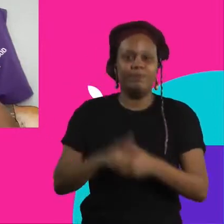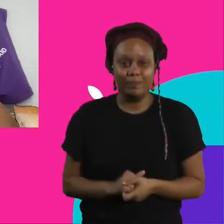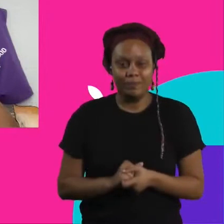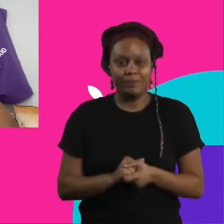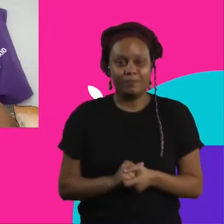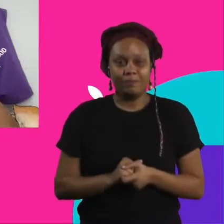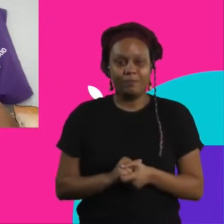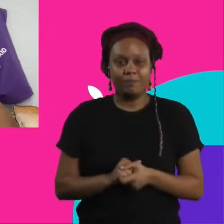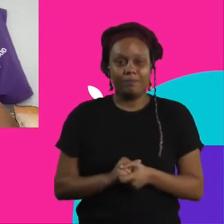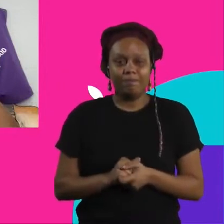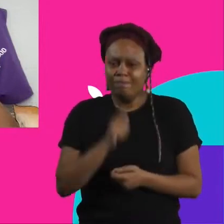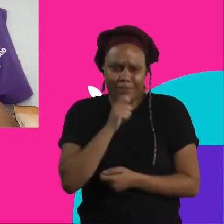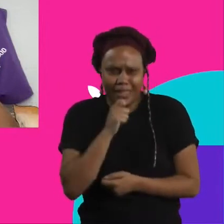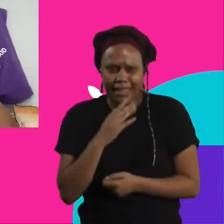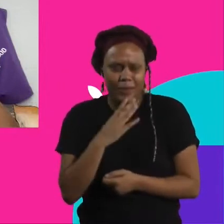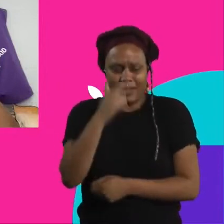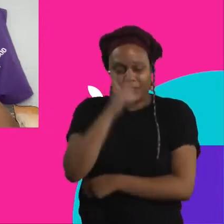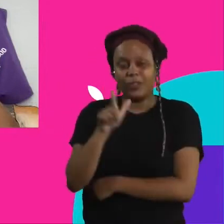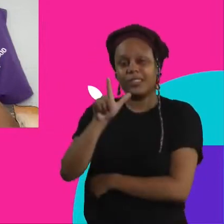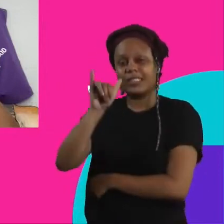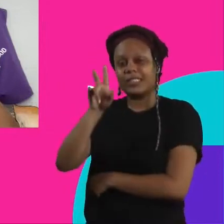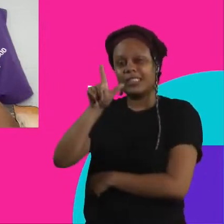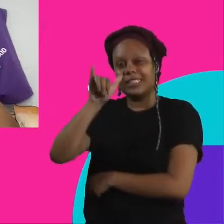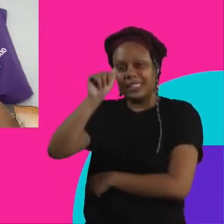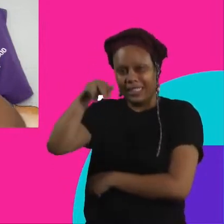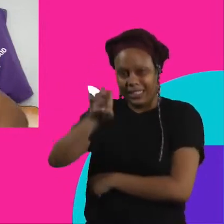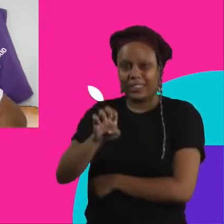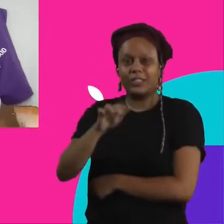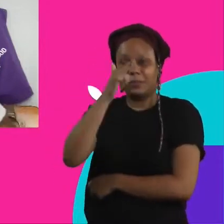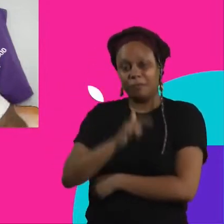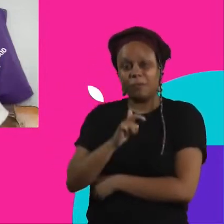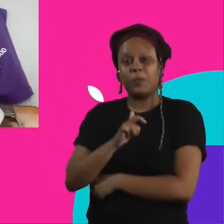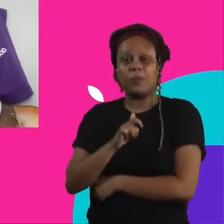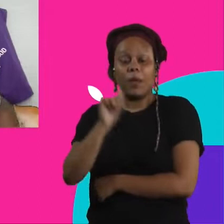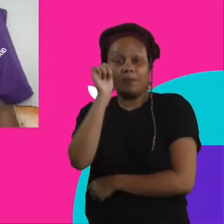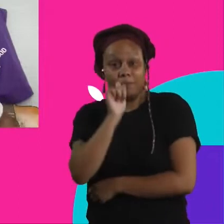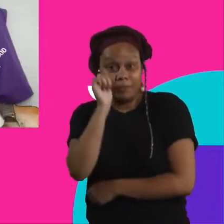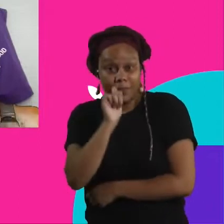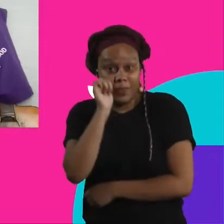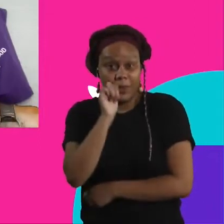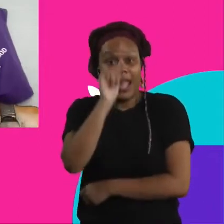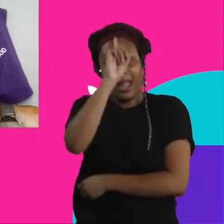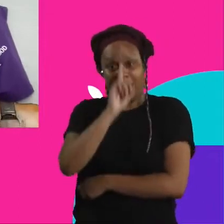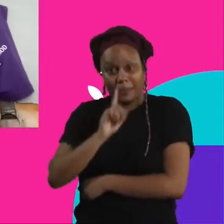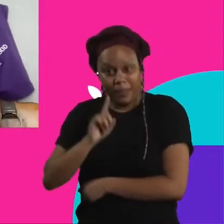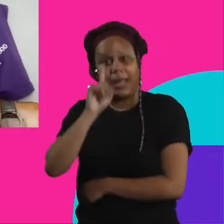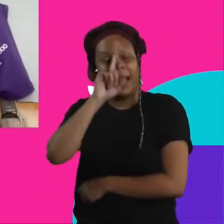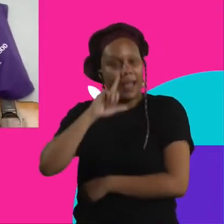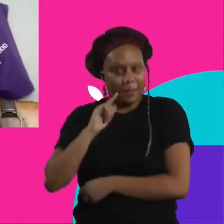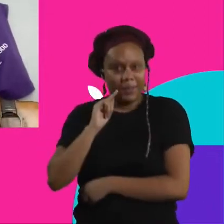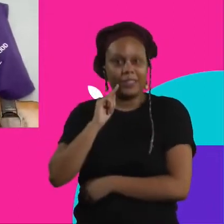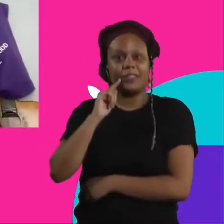Quem, né, não me conhece, sou Liliane, sou uma mulher amarela, né? Tenho